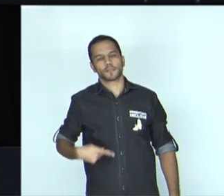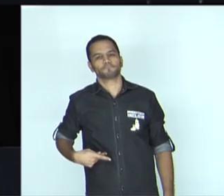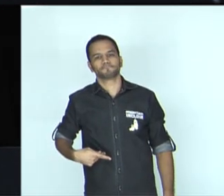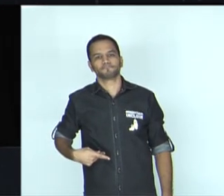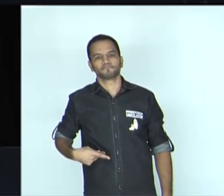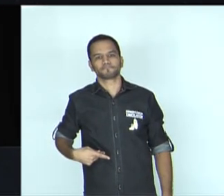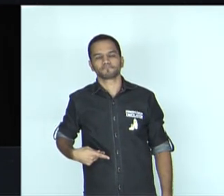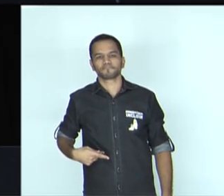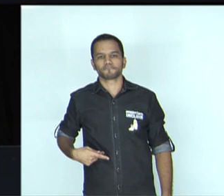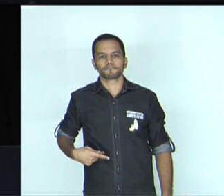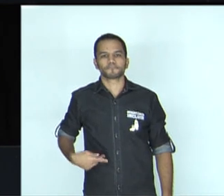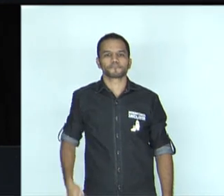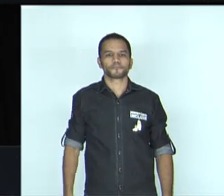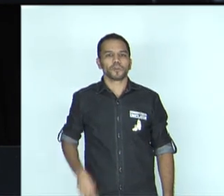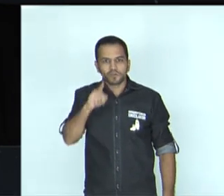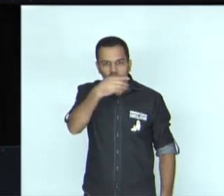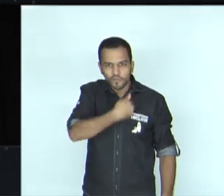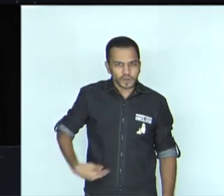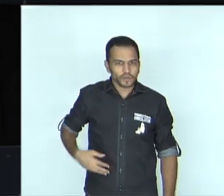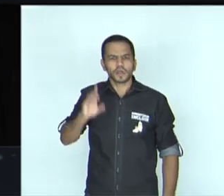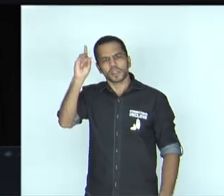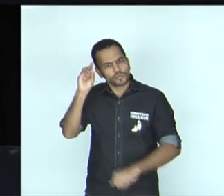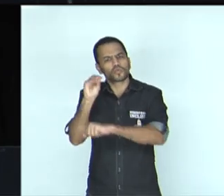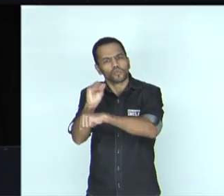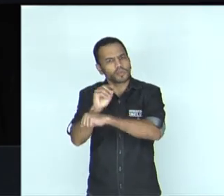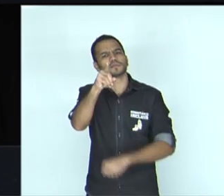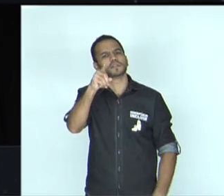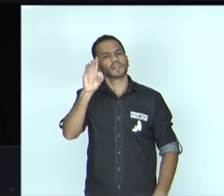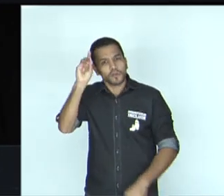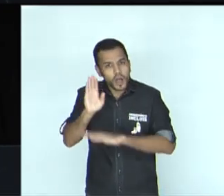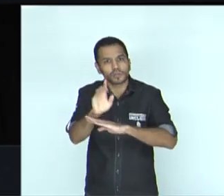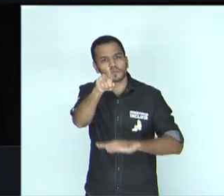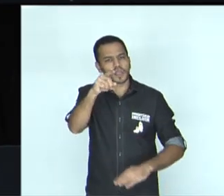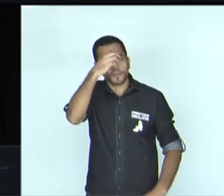Deus vai cuidar de você, governador, prefeito,